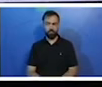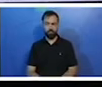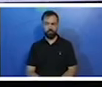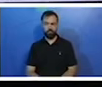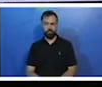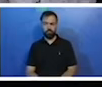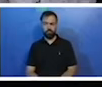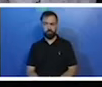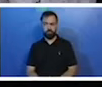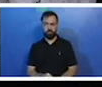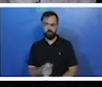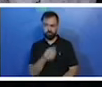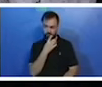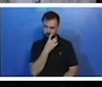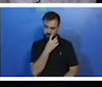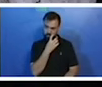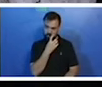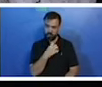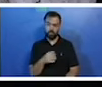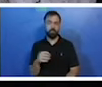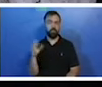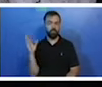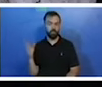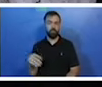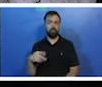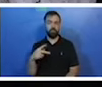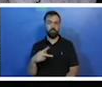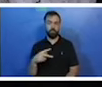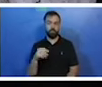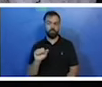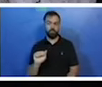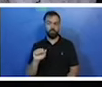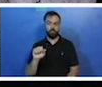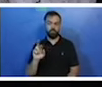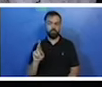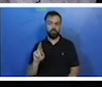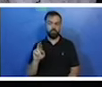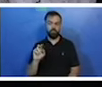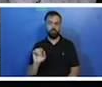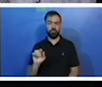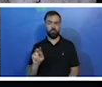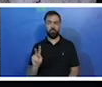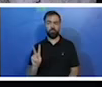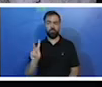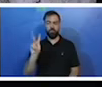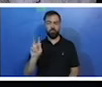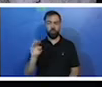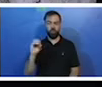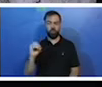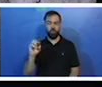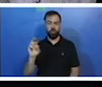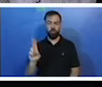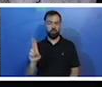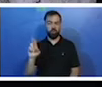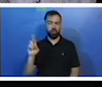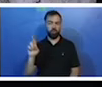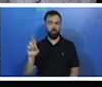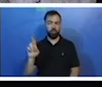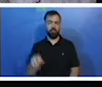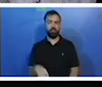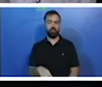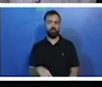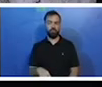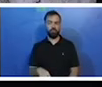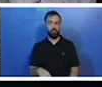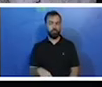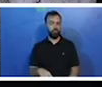mais comum que a gente encontra por aí. Uma outra atividade, outro esporte radical de ação é o parkour. O parkour,